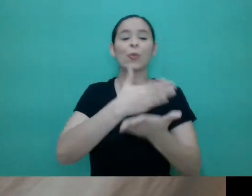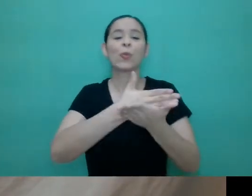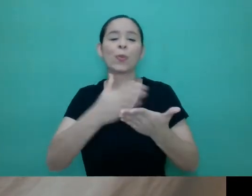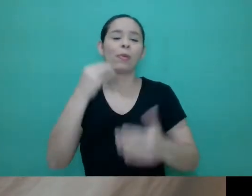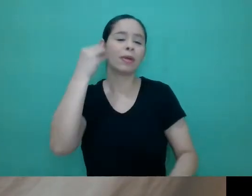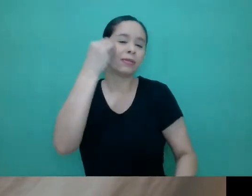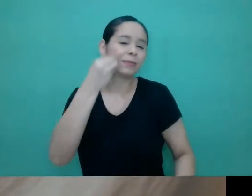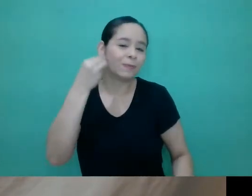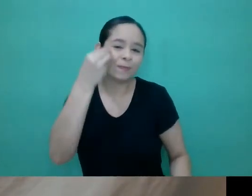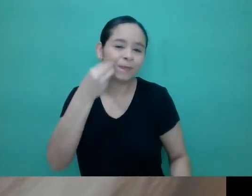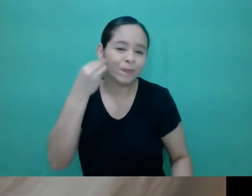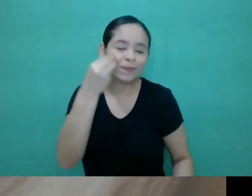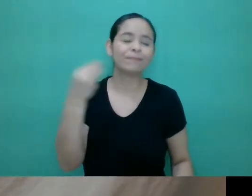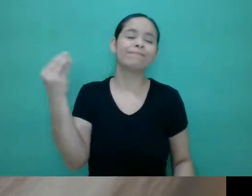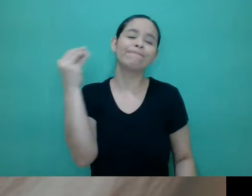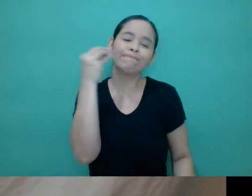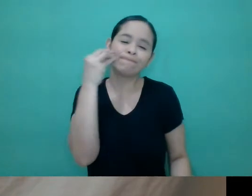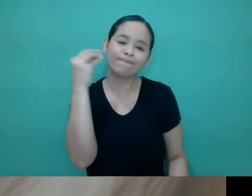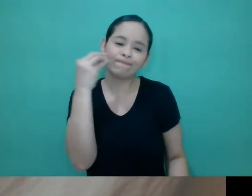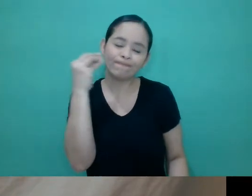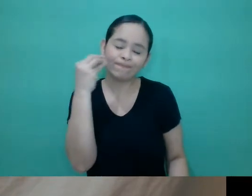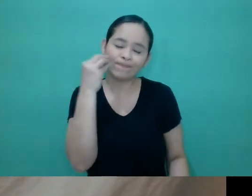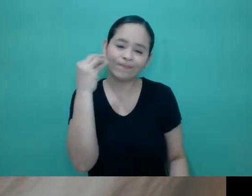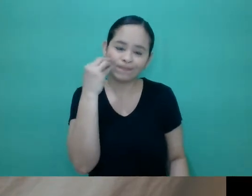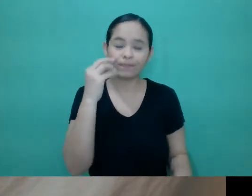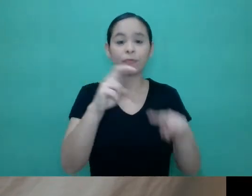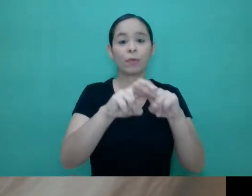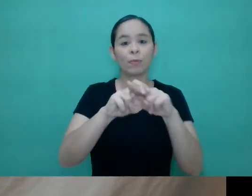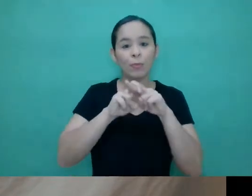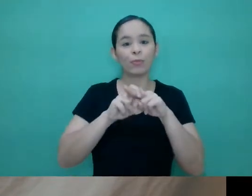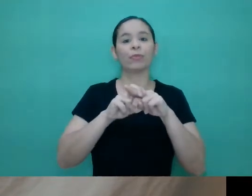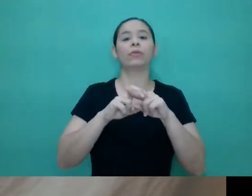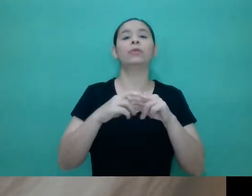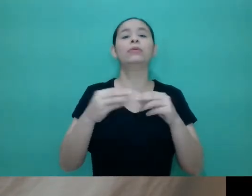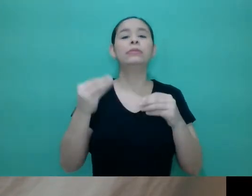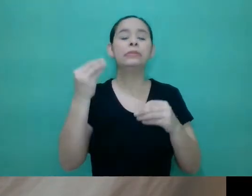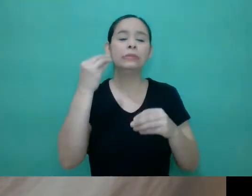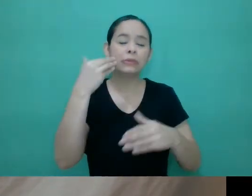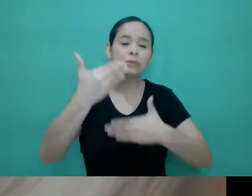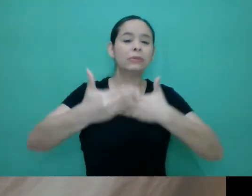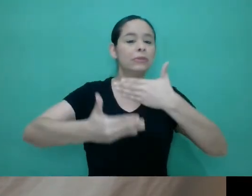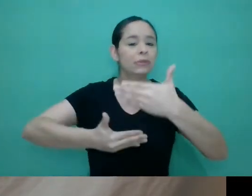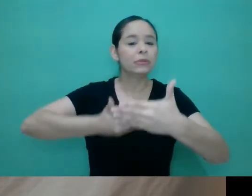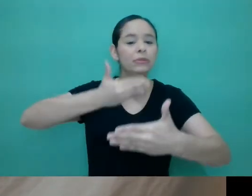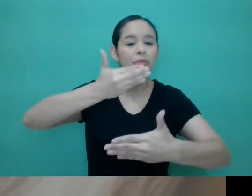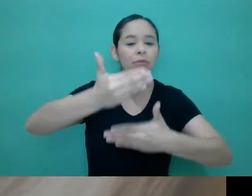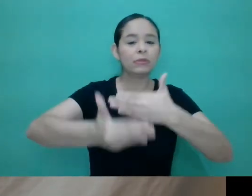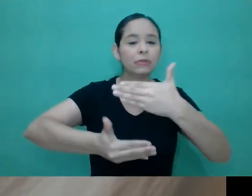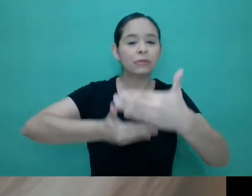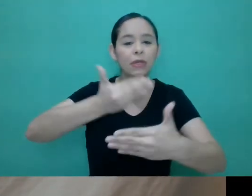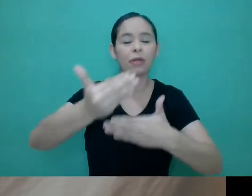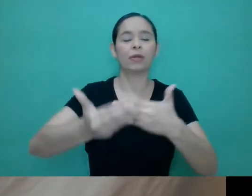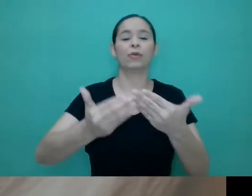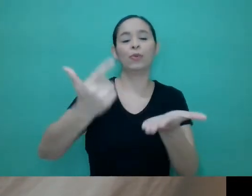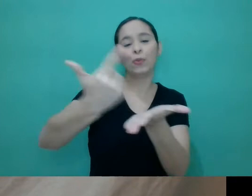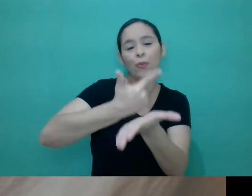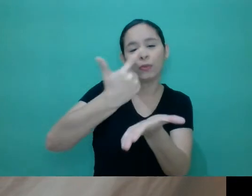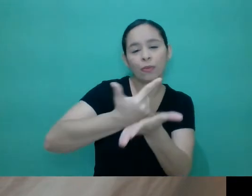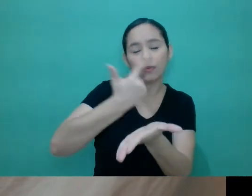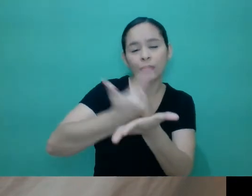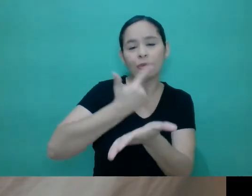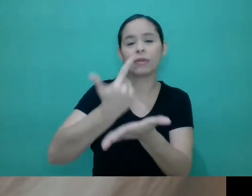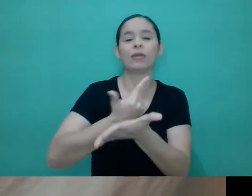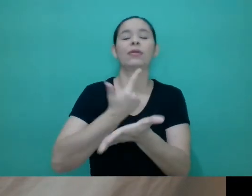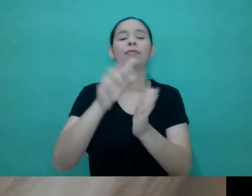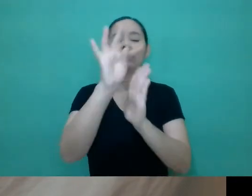de tentativa. Então, o que Montaigne procura ali ao dar o nome da sua obra, né,